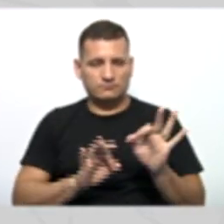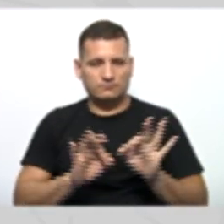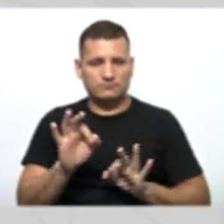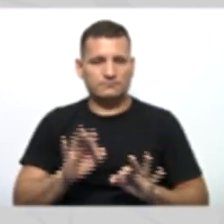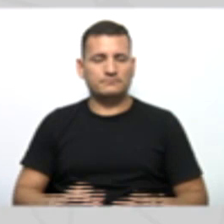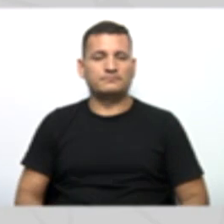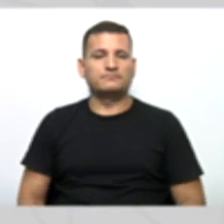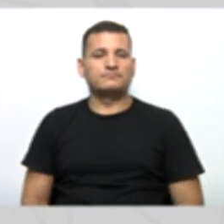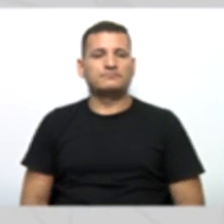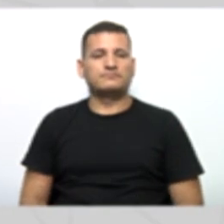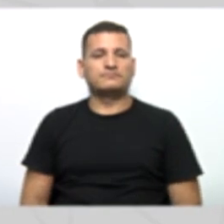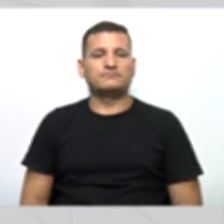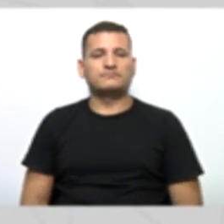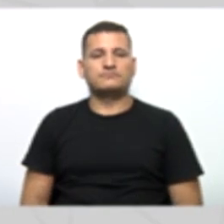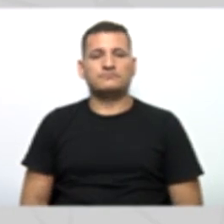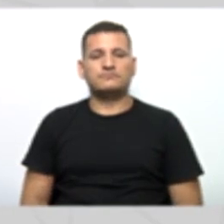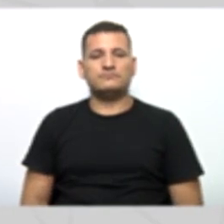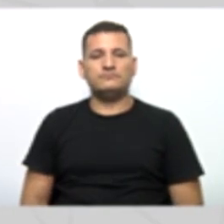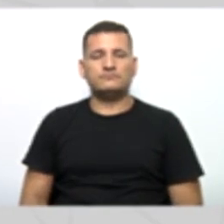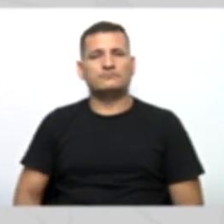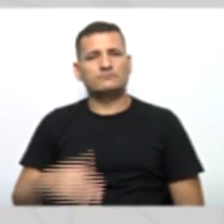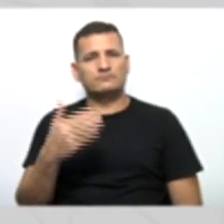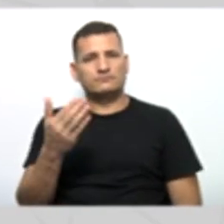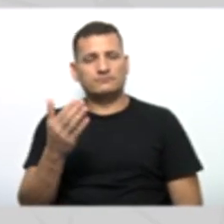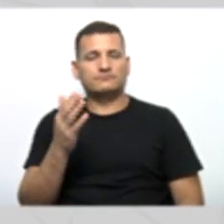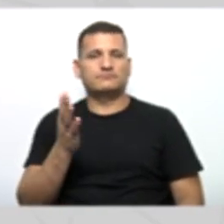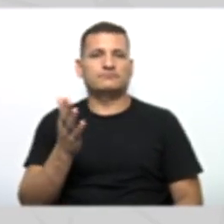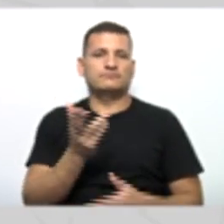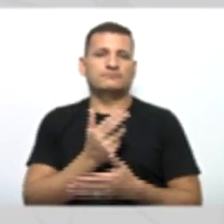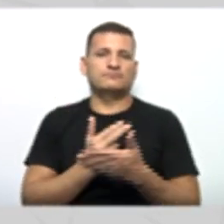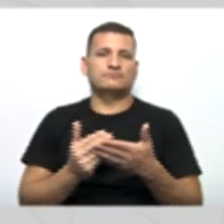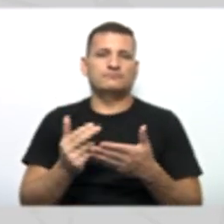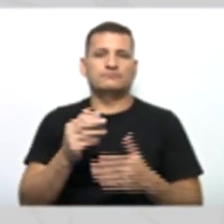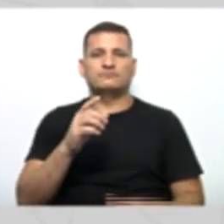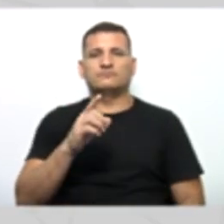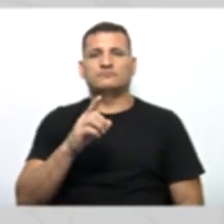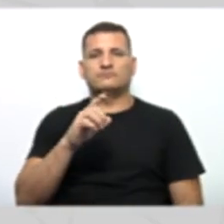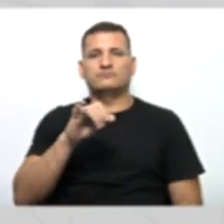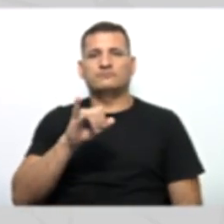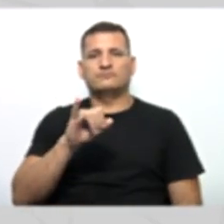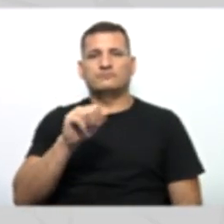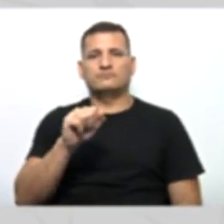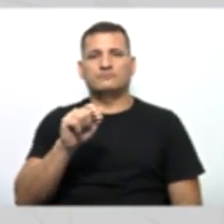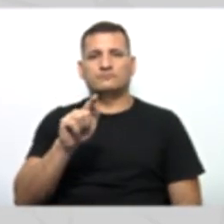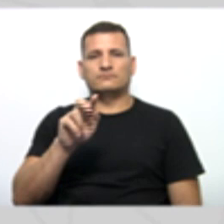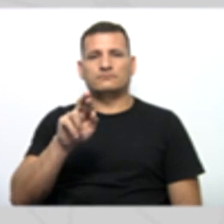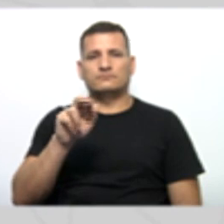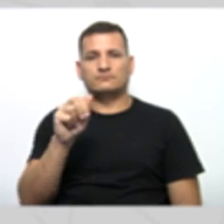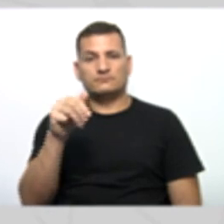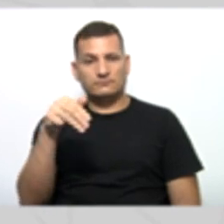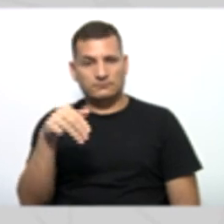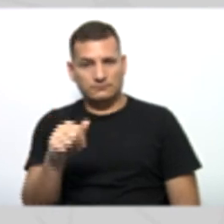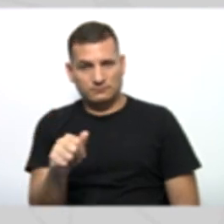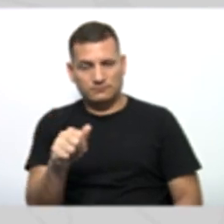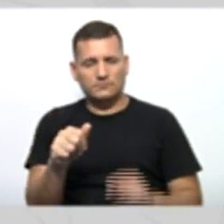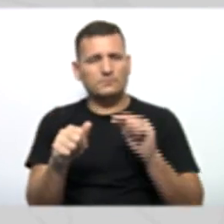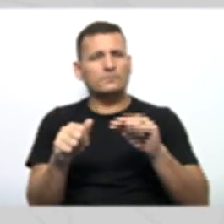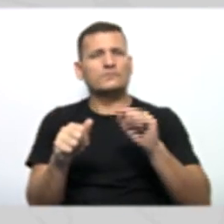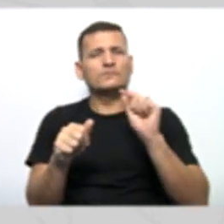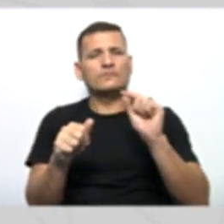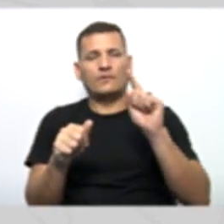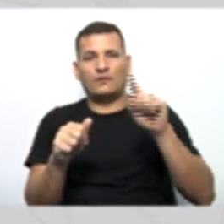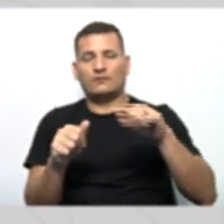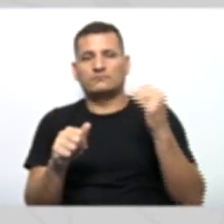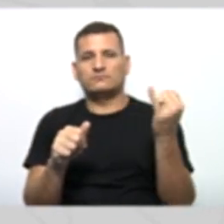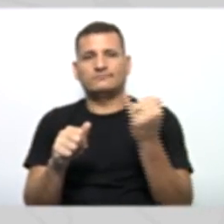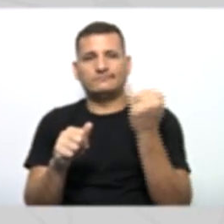vamos lembrar aqui, ó. A gente já falou de diagrama, mas vamos lá. Os diagramas UML são importantes,